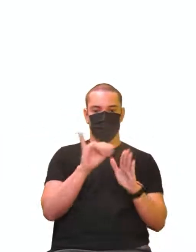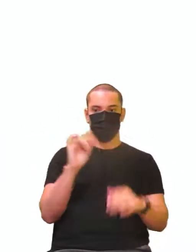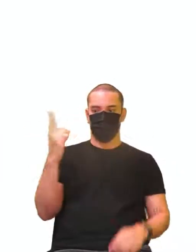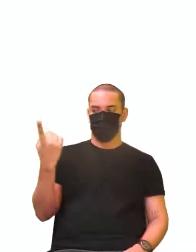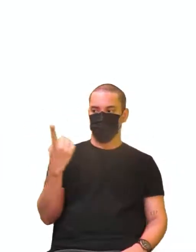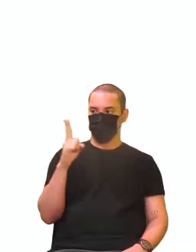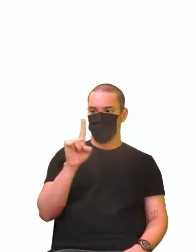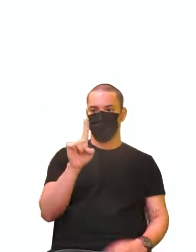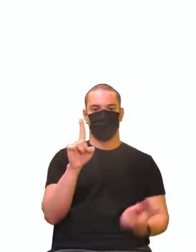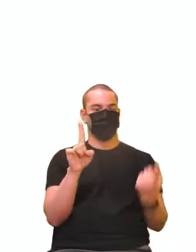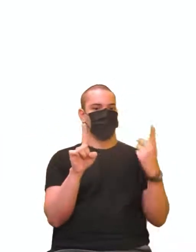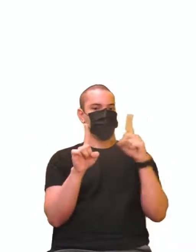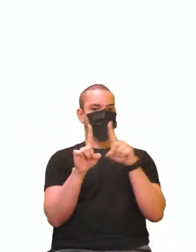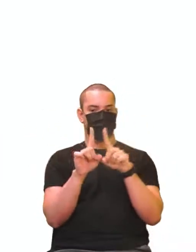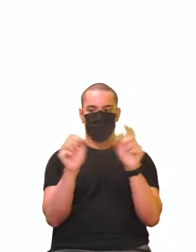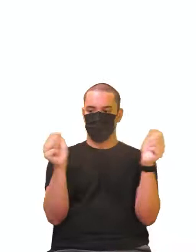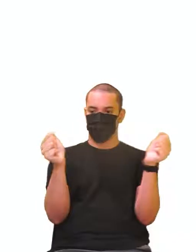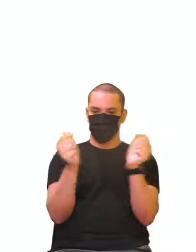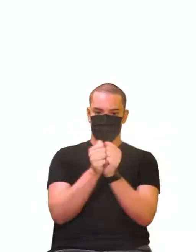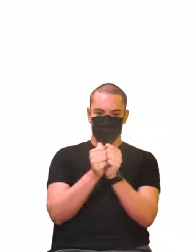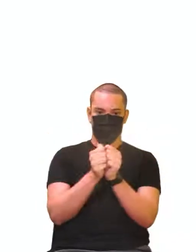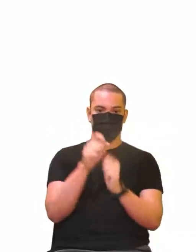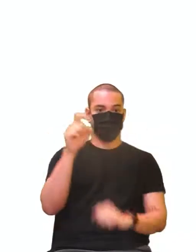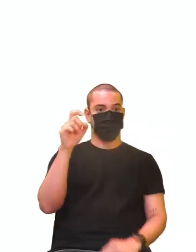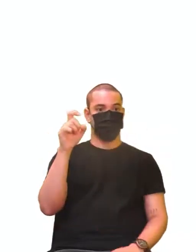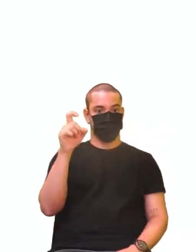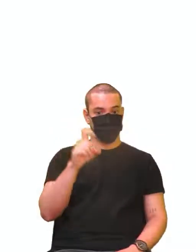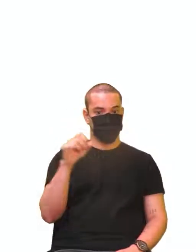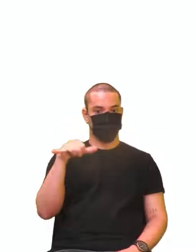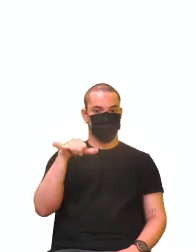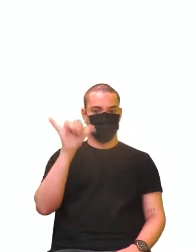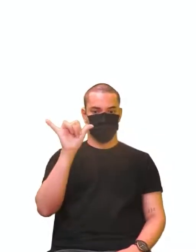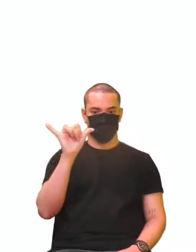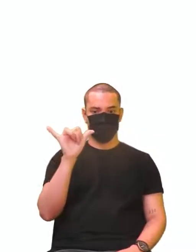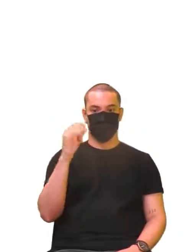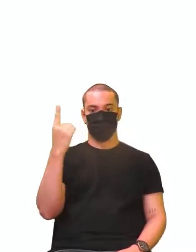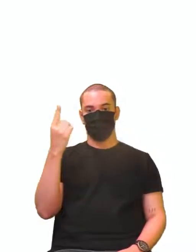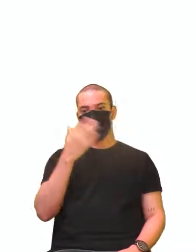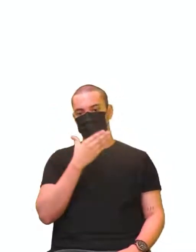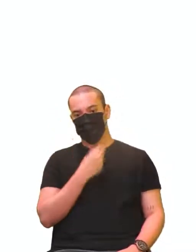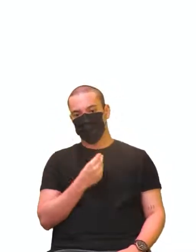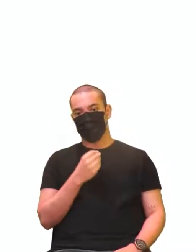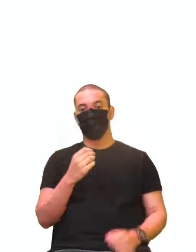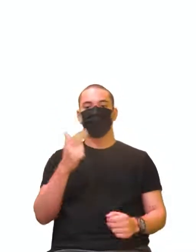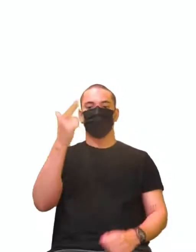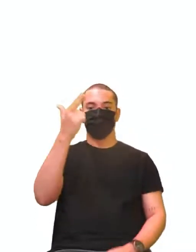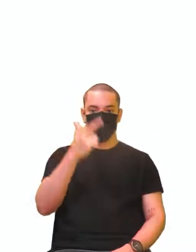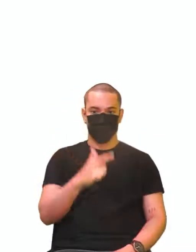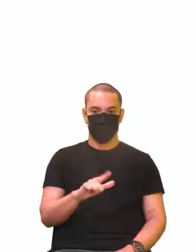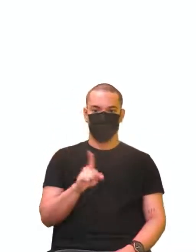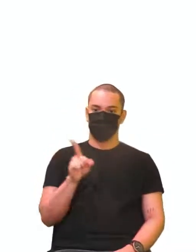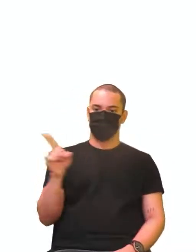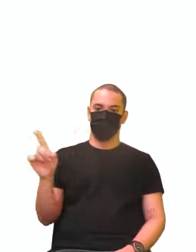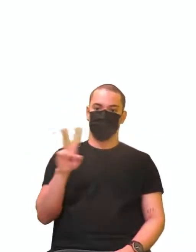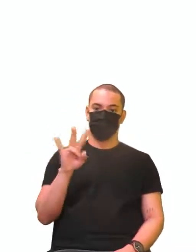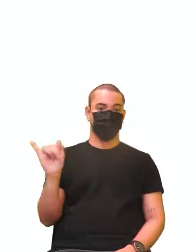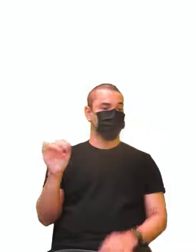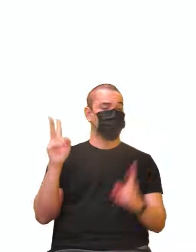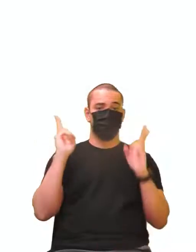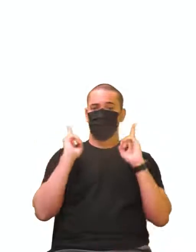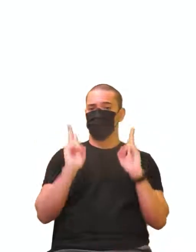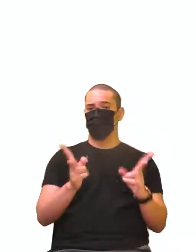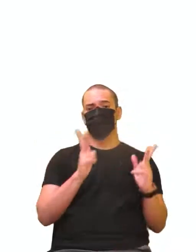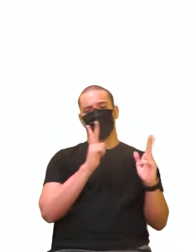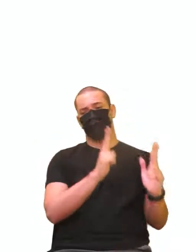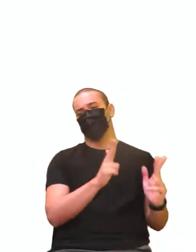esse aqui, junta com esse, vai dar XY. Aqui, um homem. E esse, de novo, vai dar um XY. É a mesma